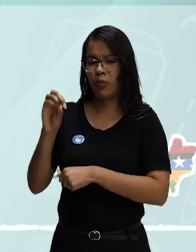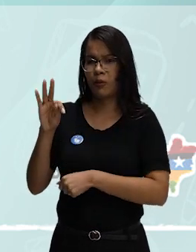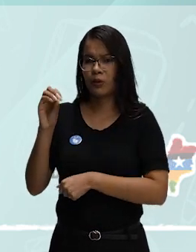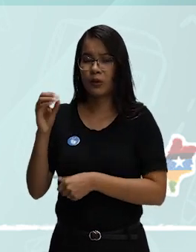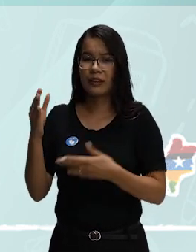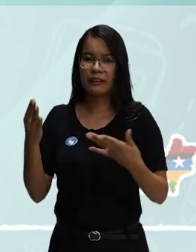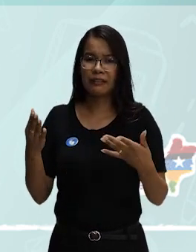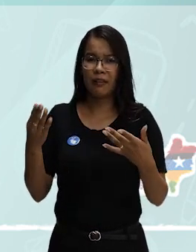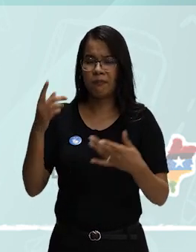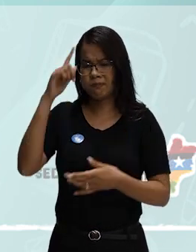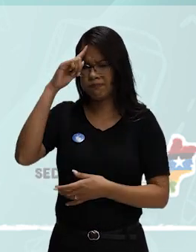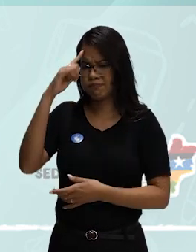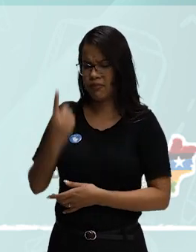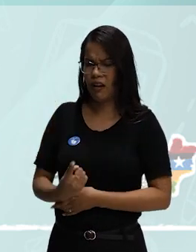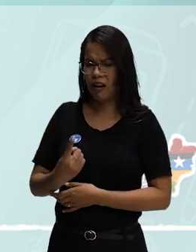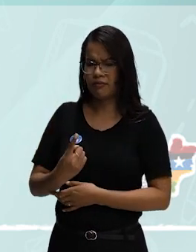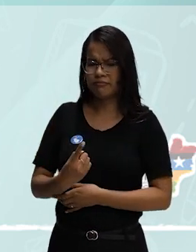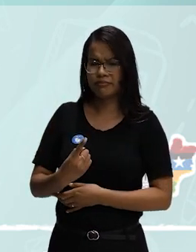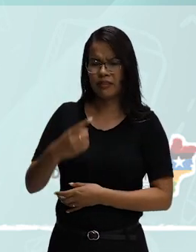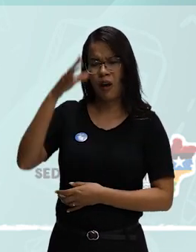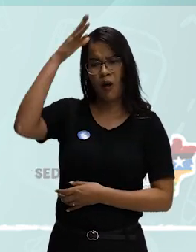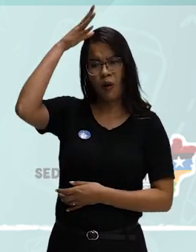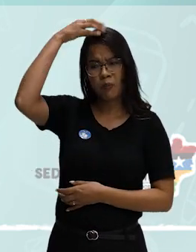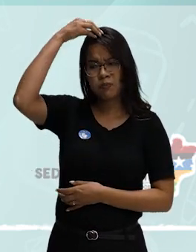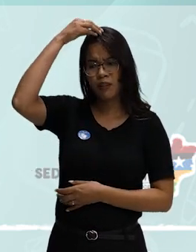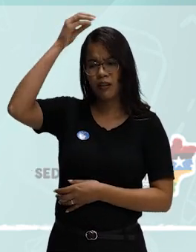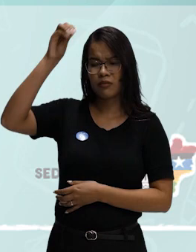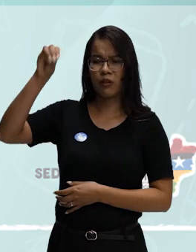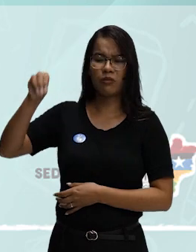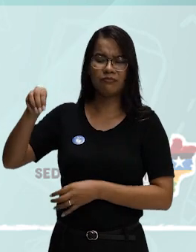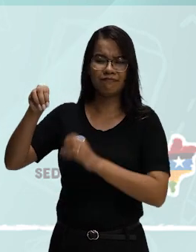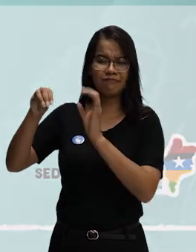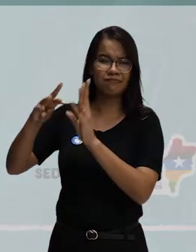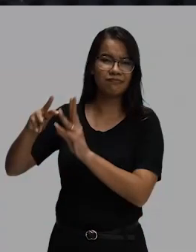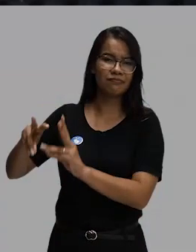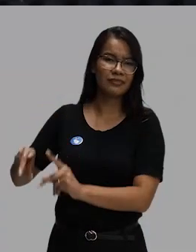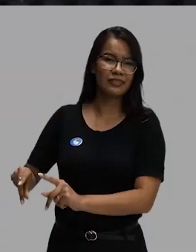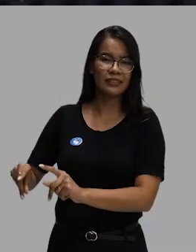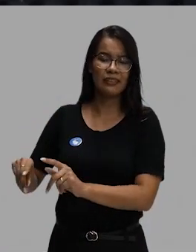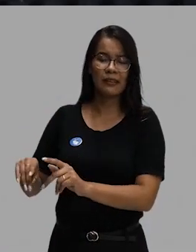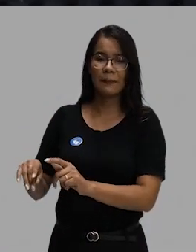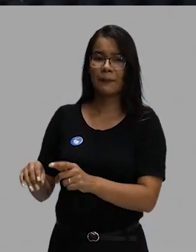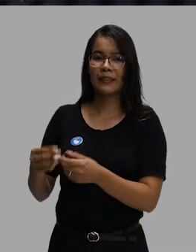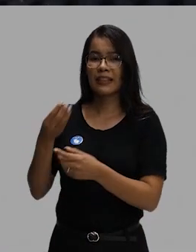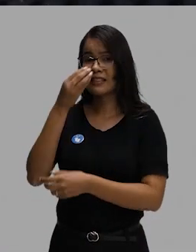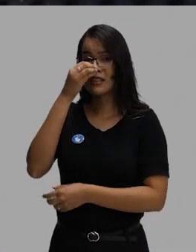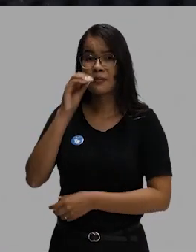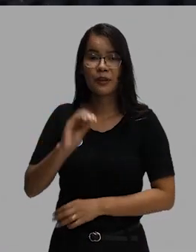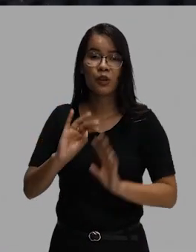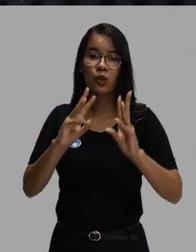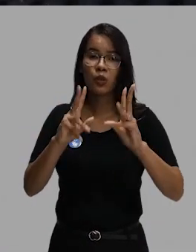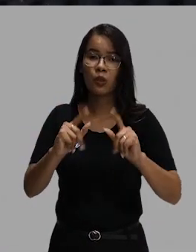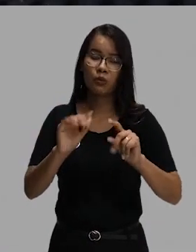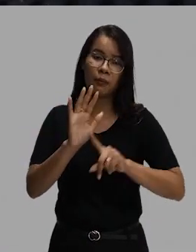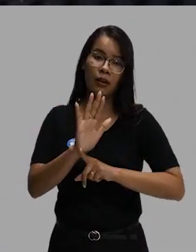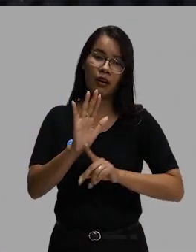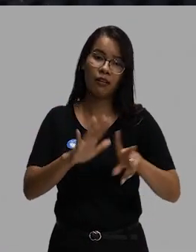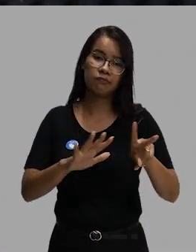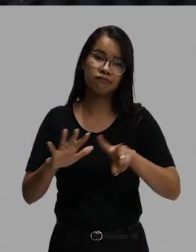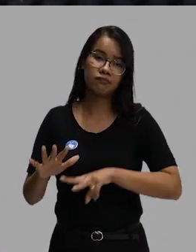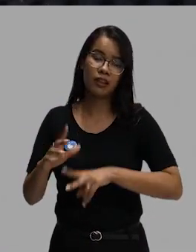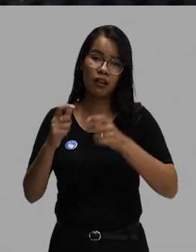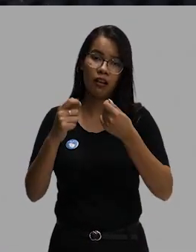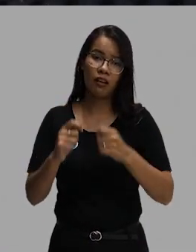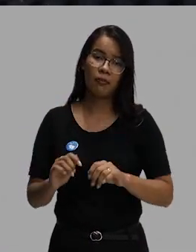contrapõe aos movimentos de vanguarda, ele vem arrasando com tudo que foi apresentado lá na Semana de Arte Moderna. Então eu disse